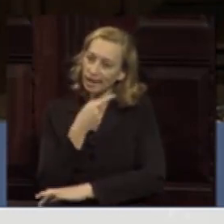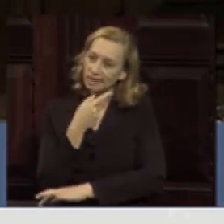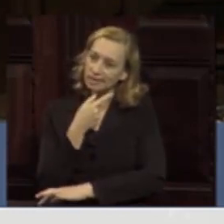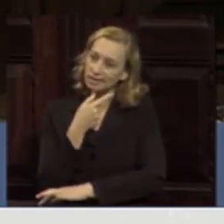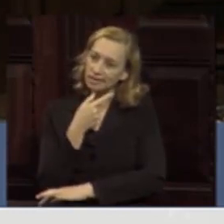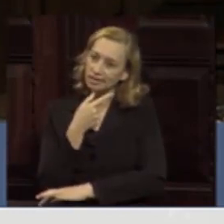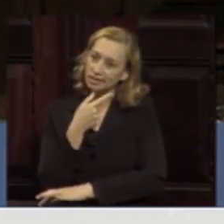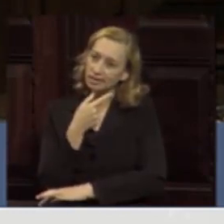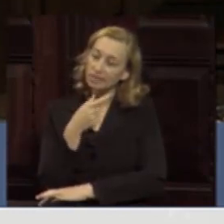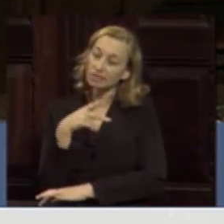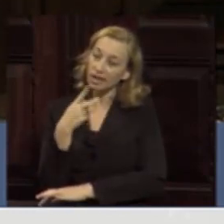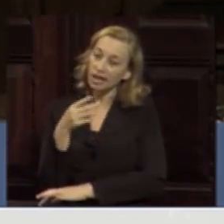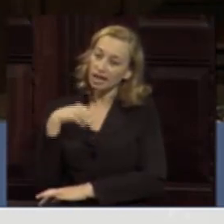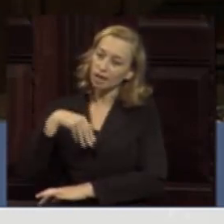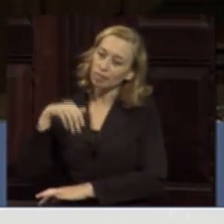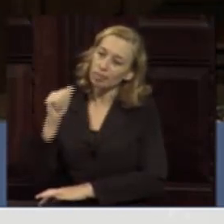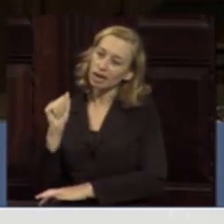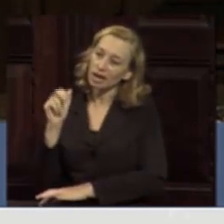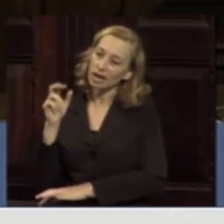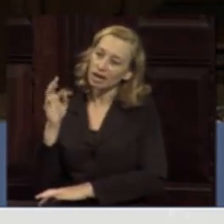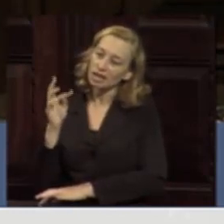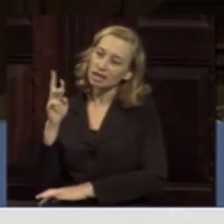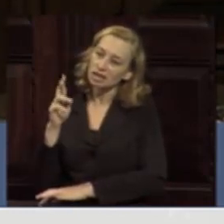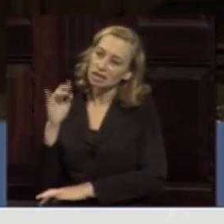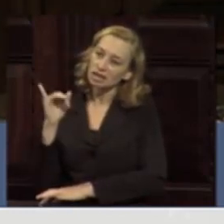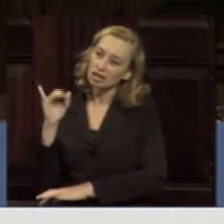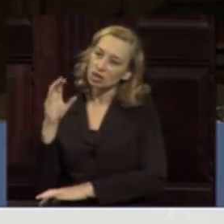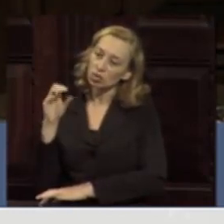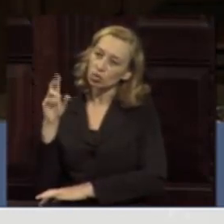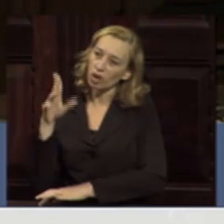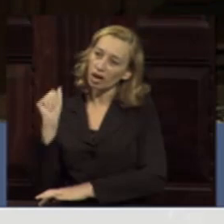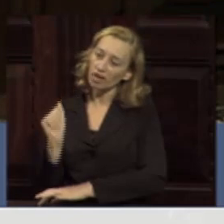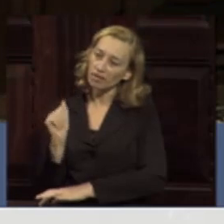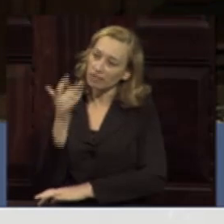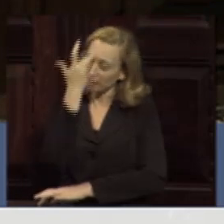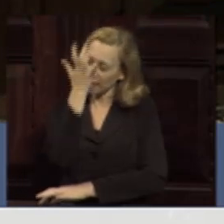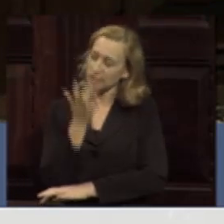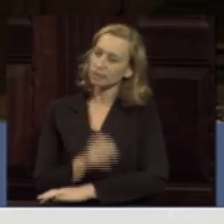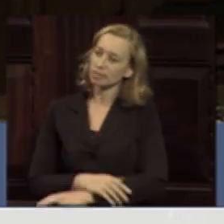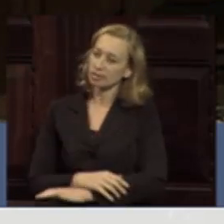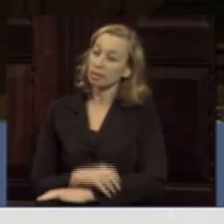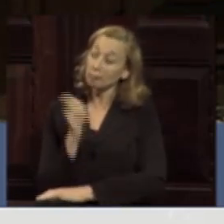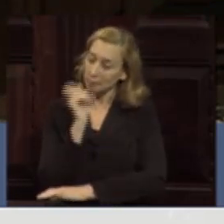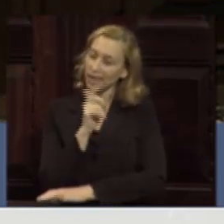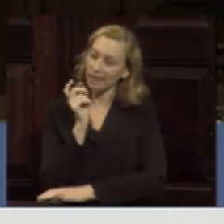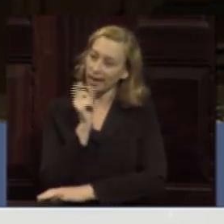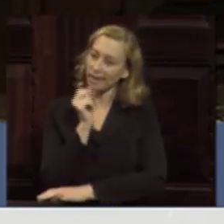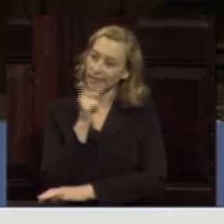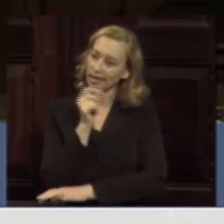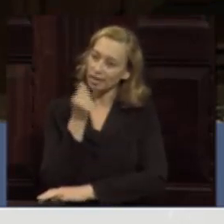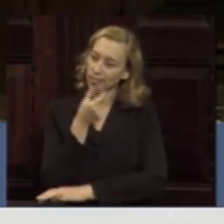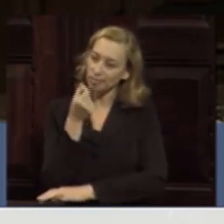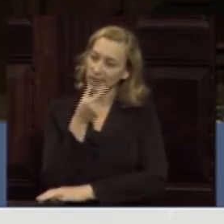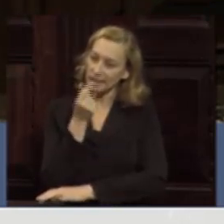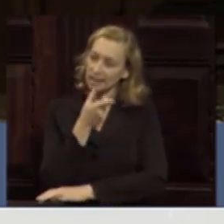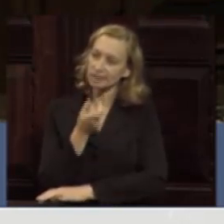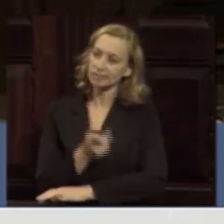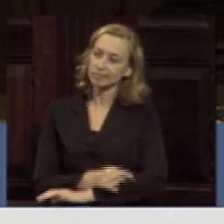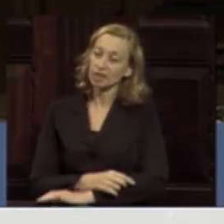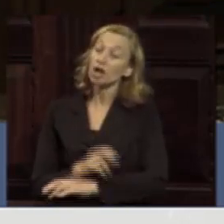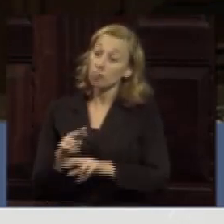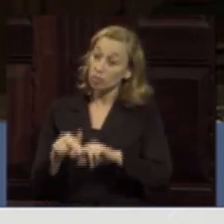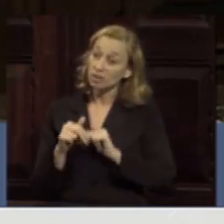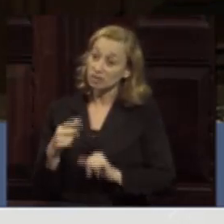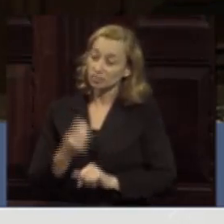sistema de matrícula fácil. Eu nunca vi piada pronta mais perfeita e mais lamentável e deplorável. Por isso eu quero